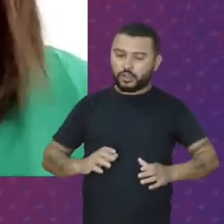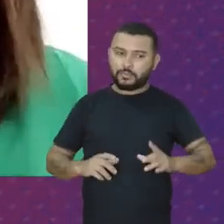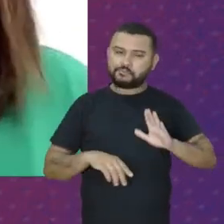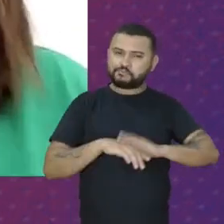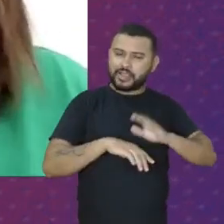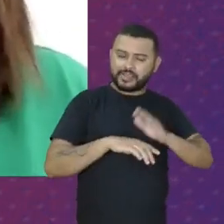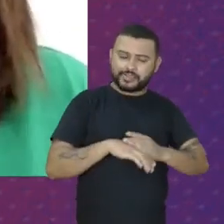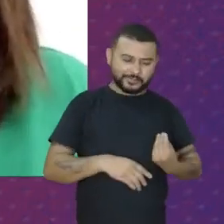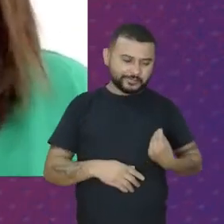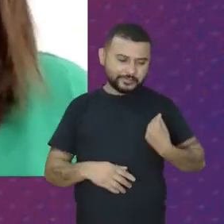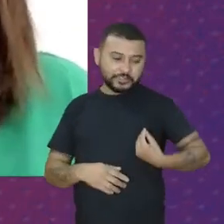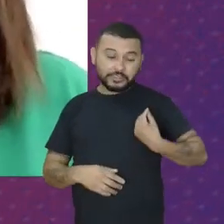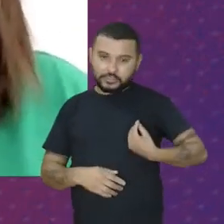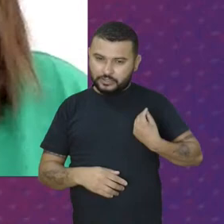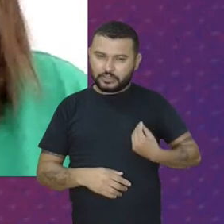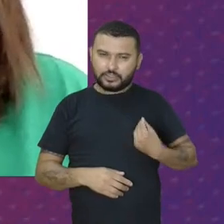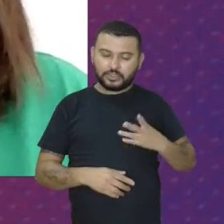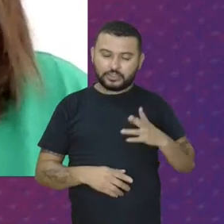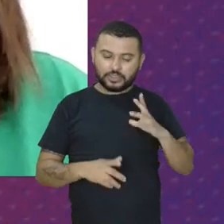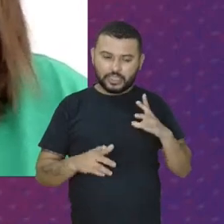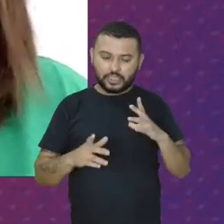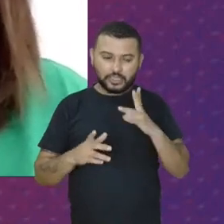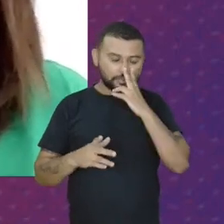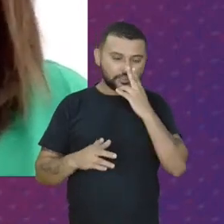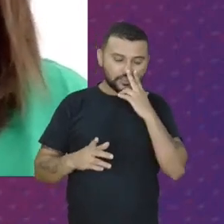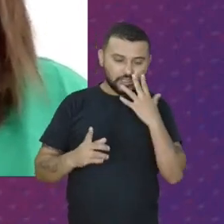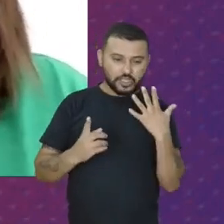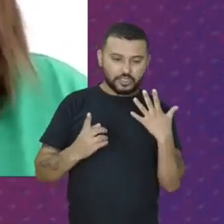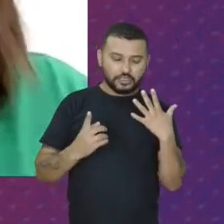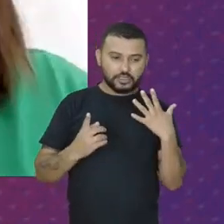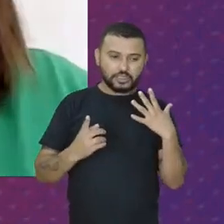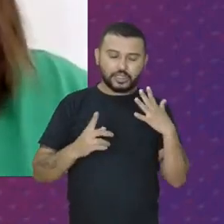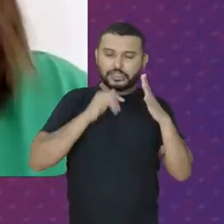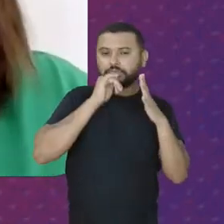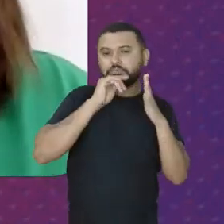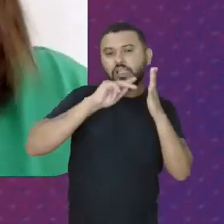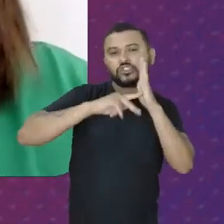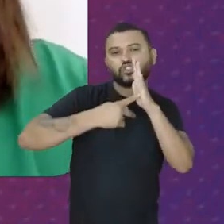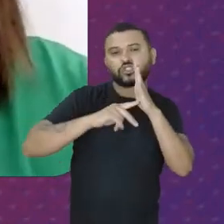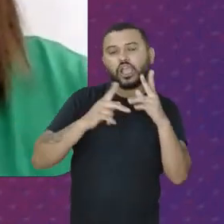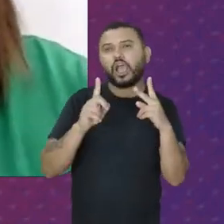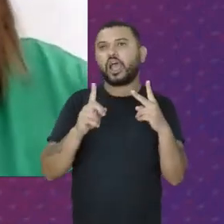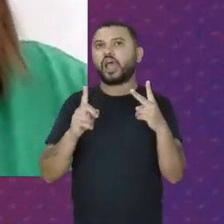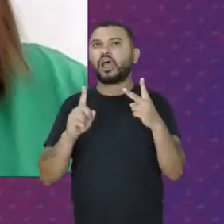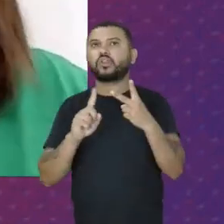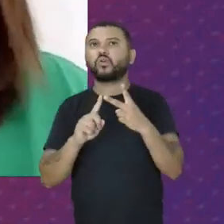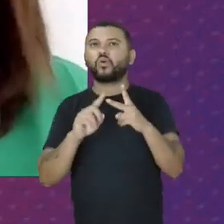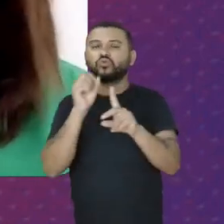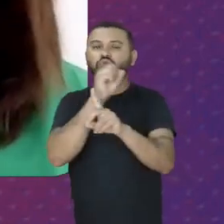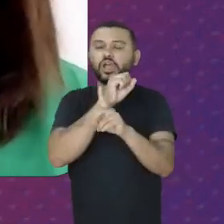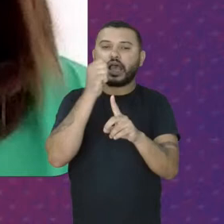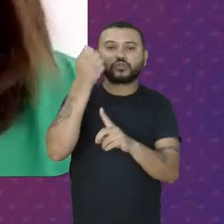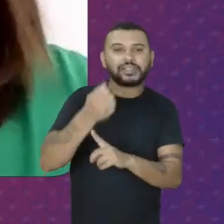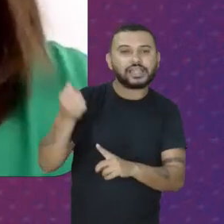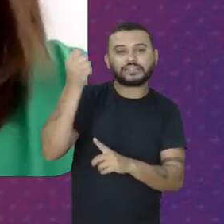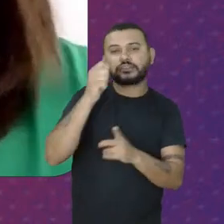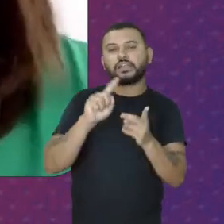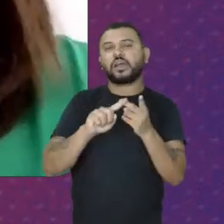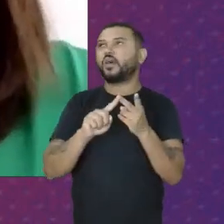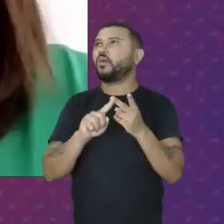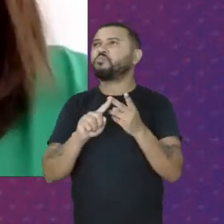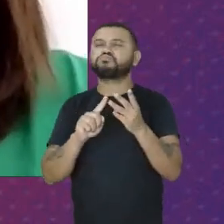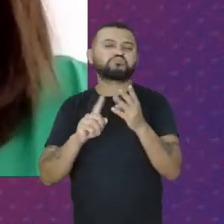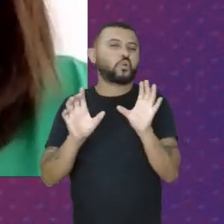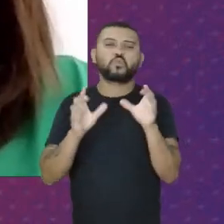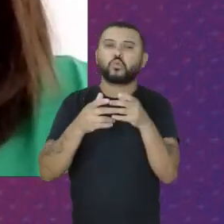conviver de forma agregada, num sindicato, numa associação, num grupo de mães,